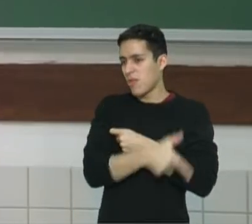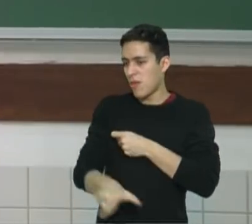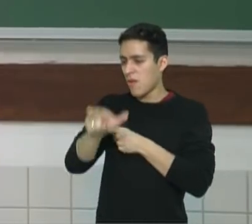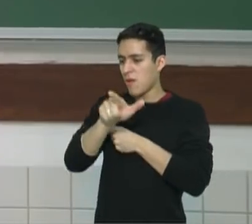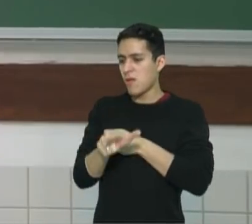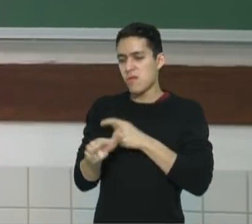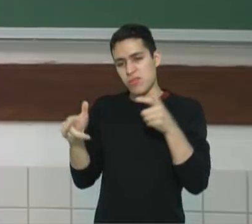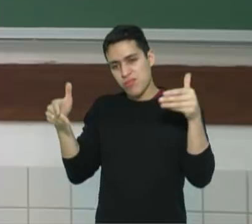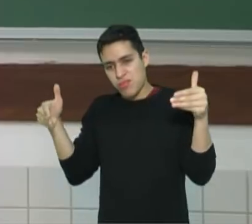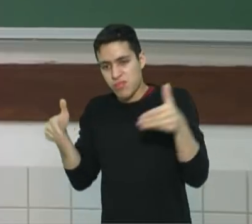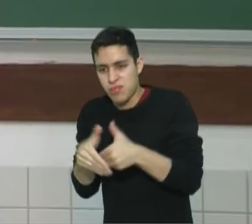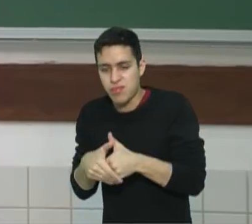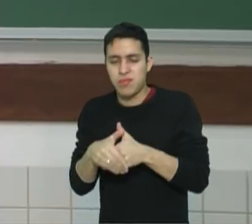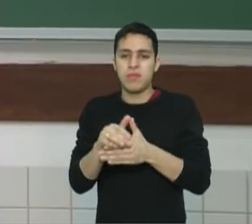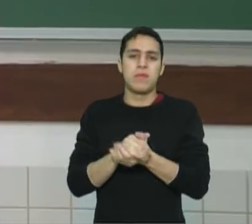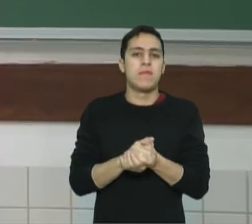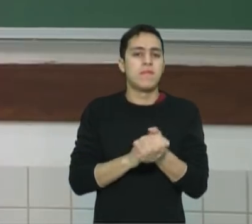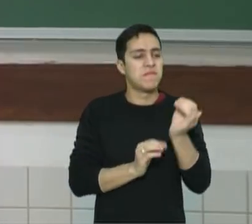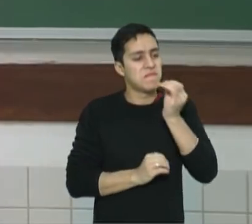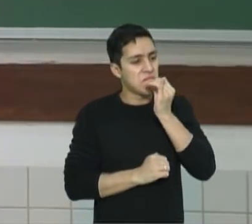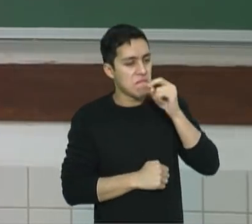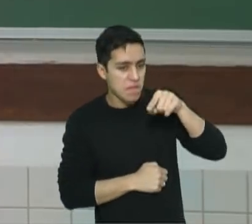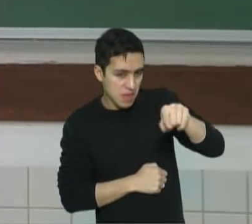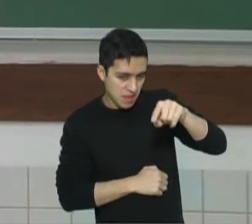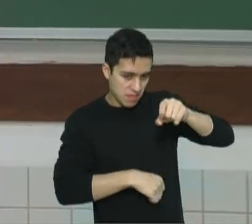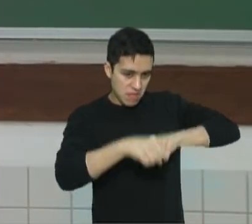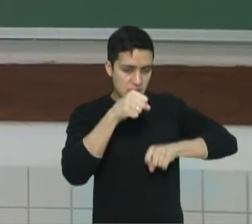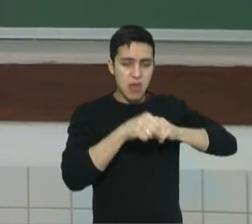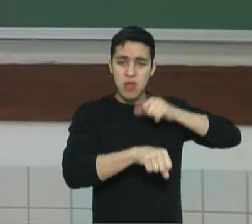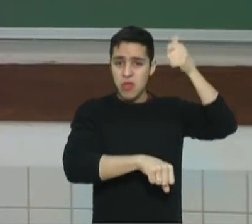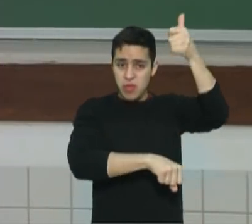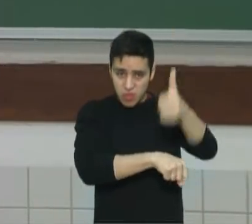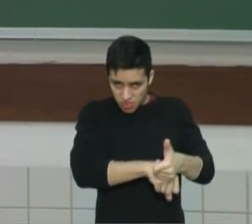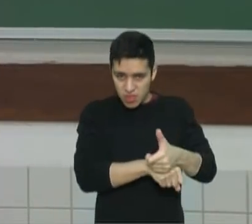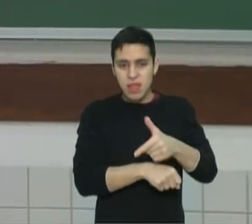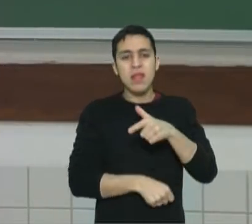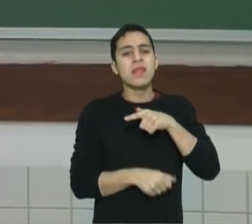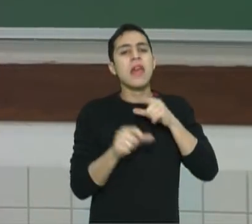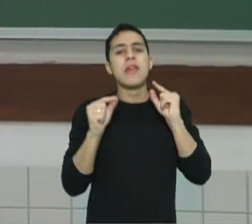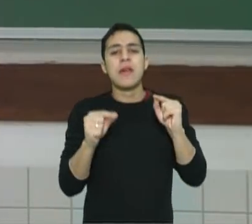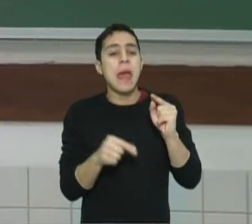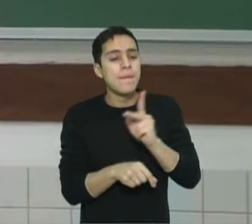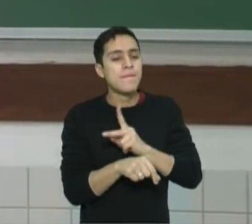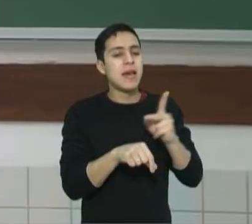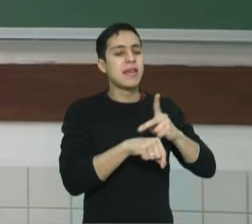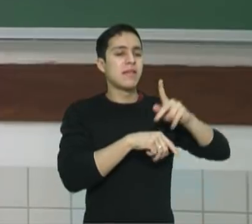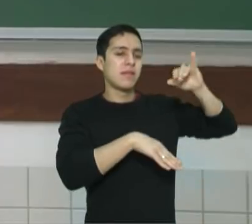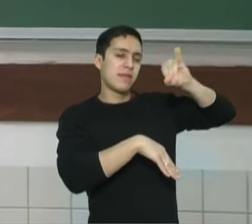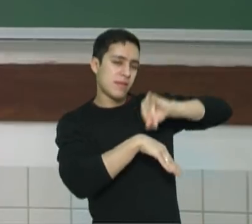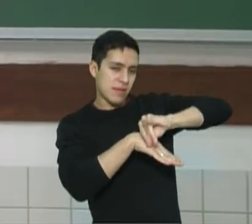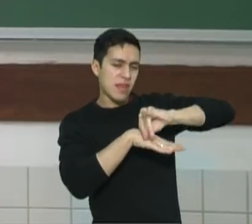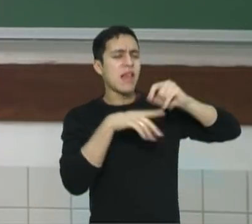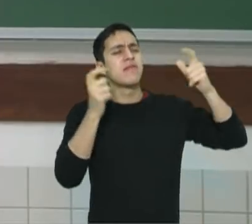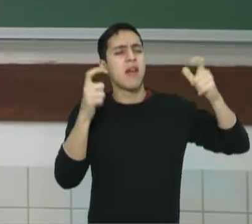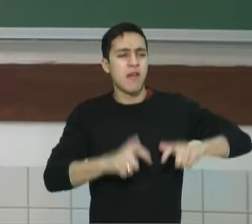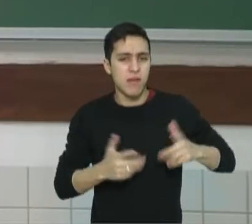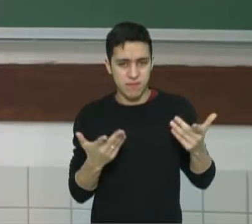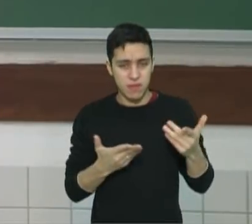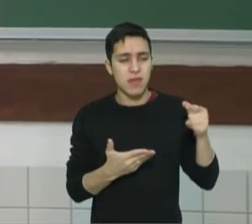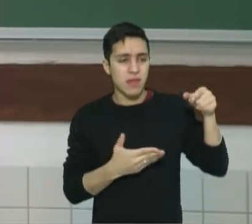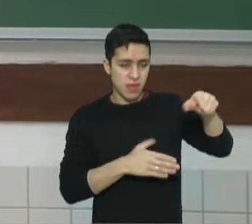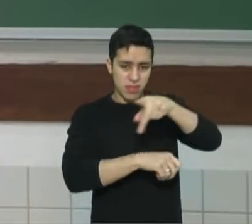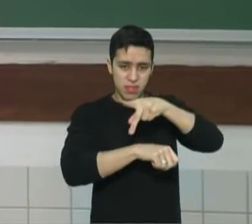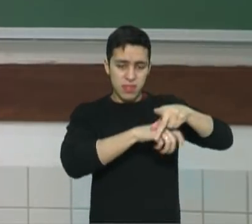E, obviamente, empresa dominante tem um país sede, origem dela. E, por consequência, vai ter